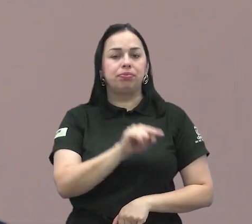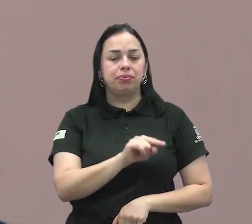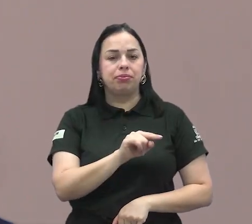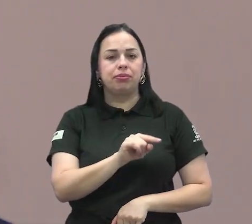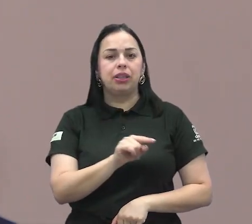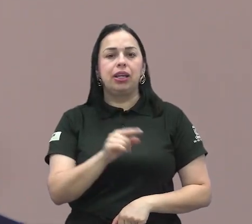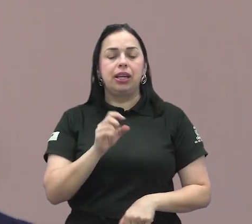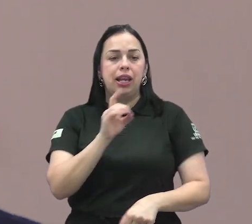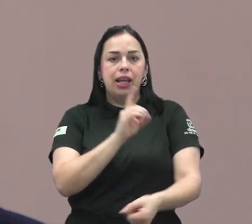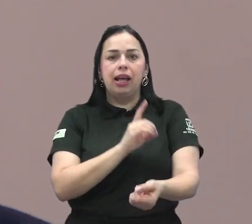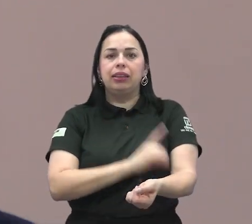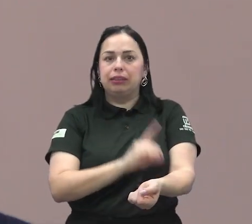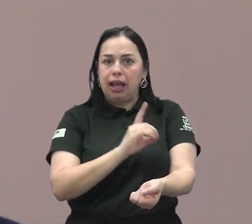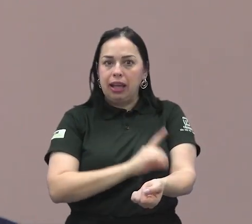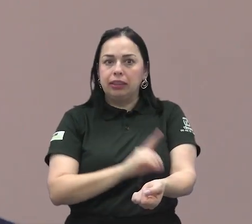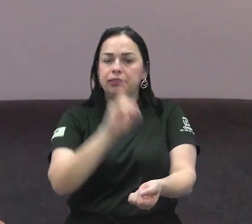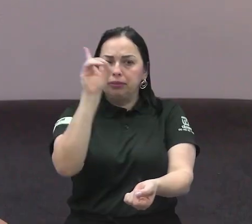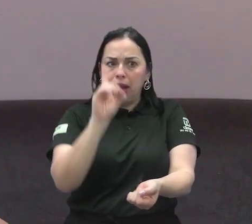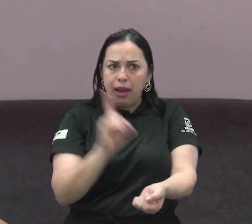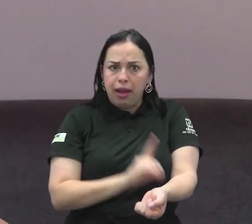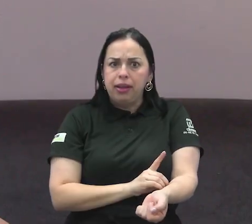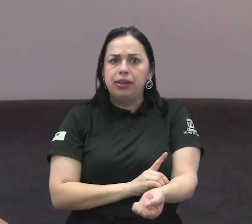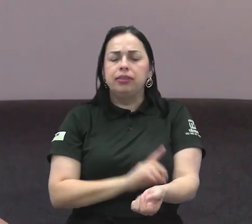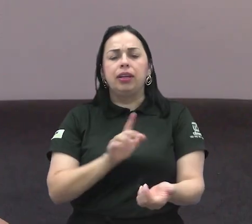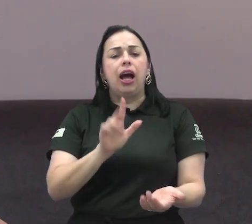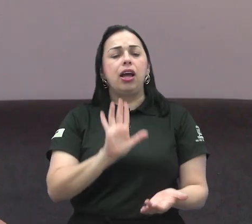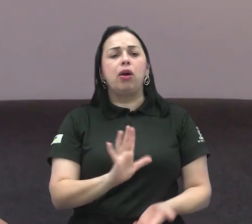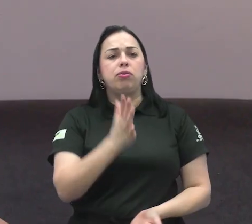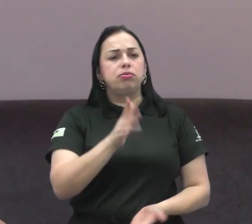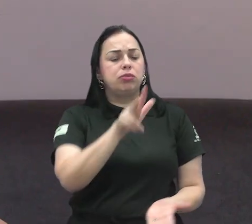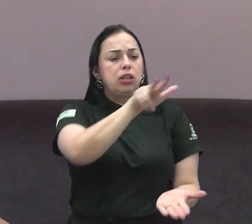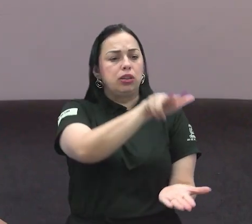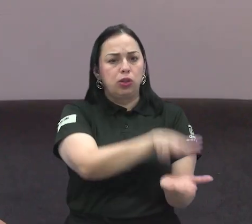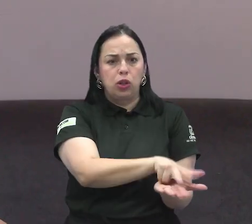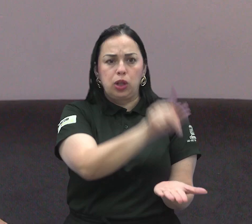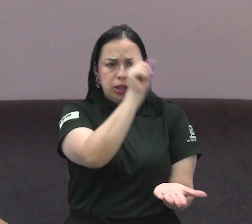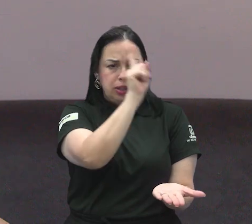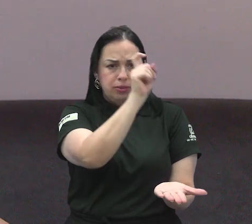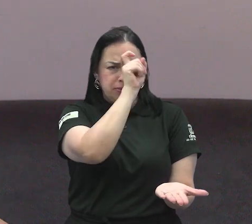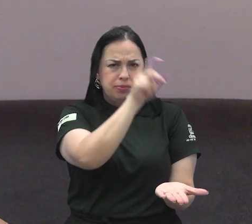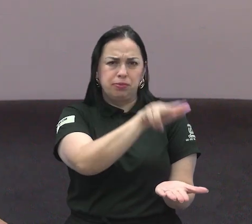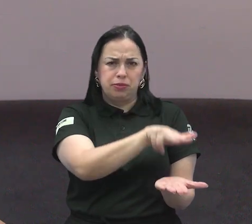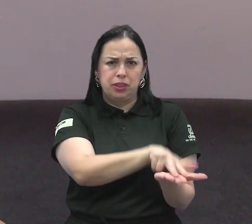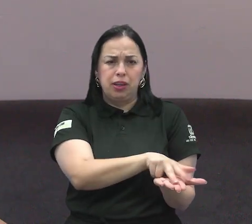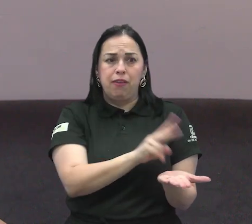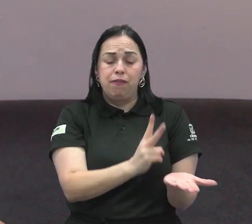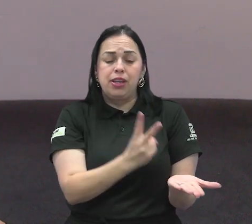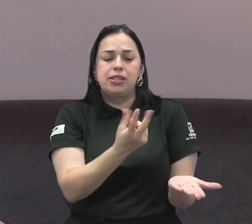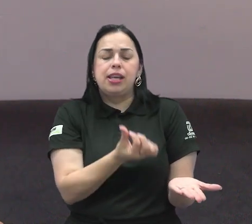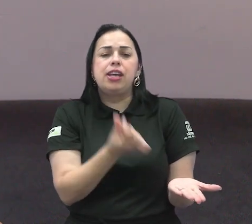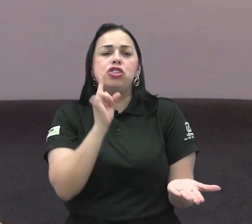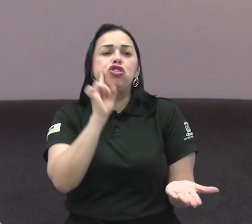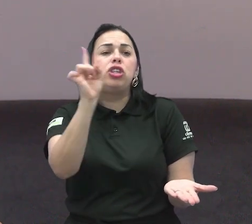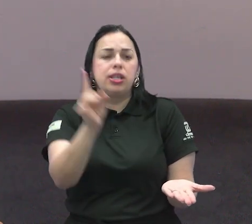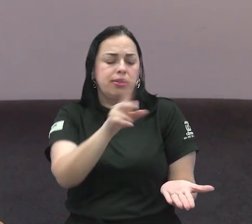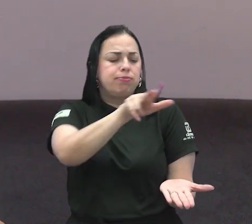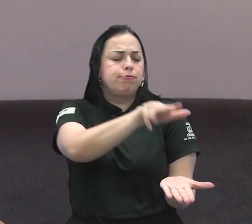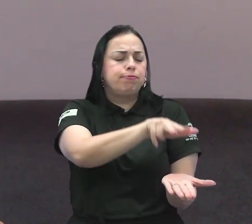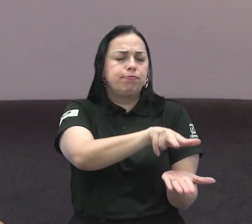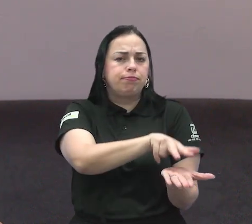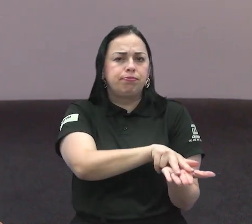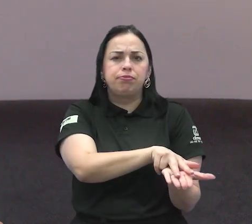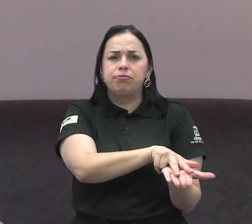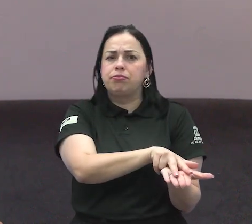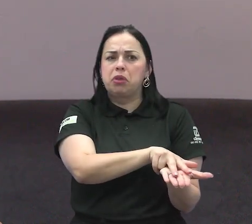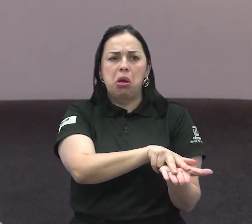de uma complicação vinda da dengue. Eu acabei sendo internado, fiquei internado, 26 dias